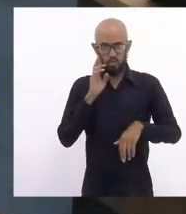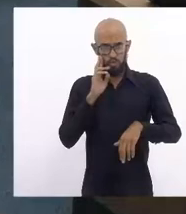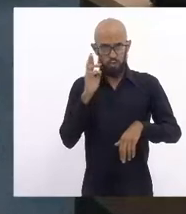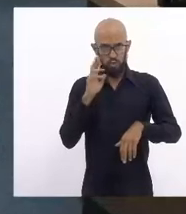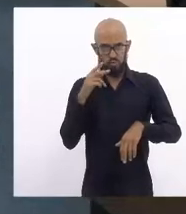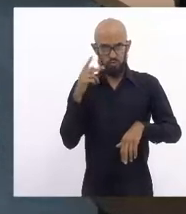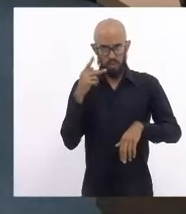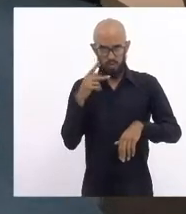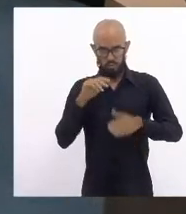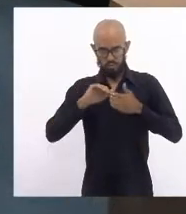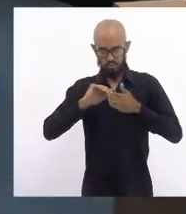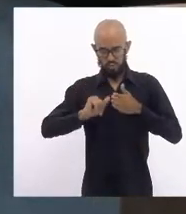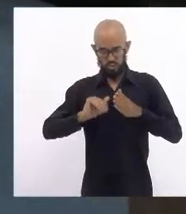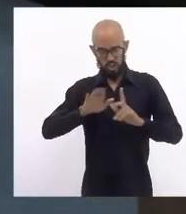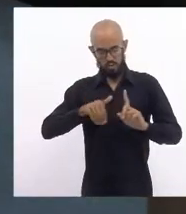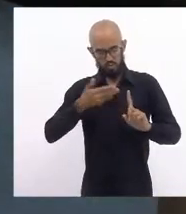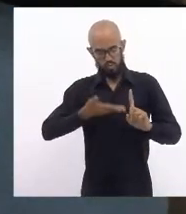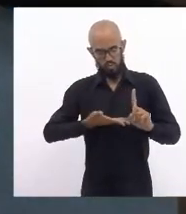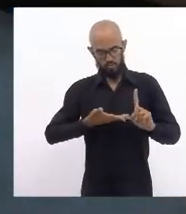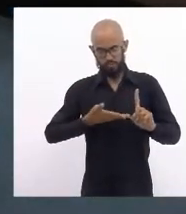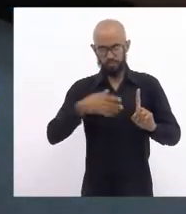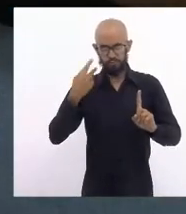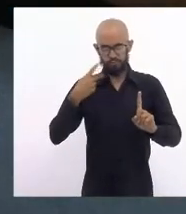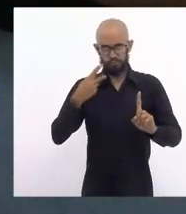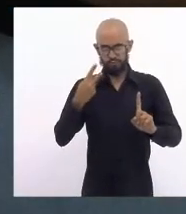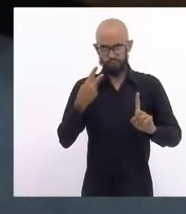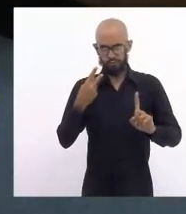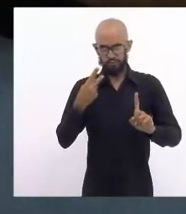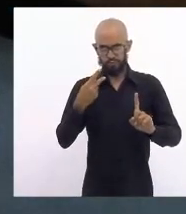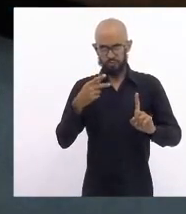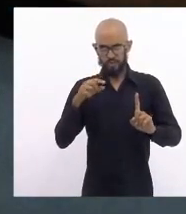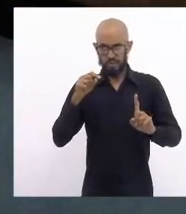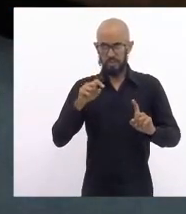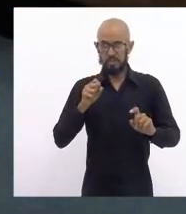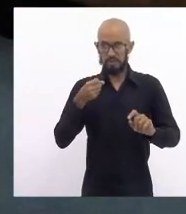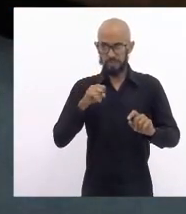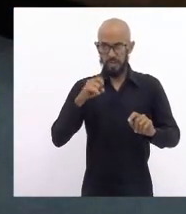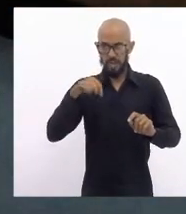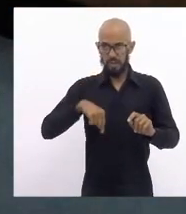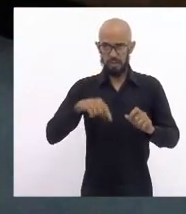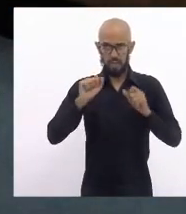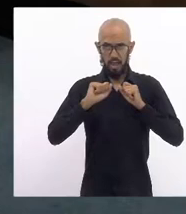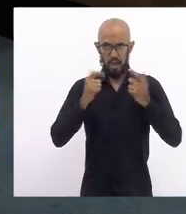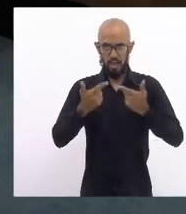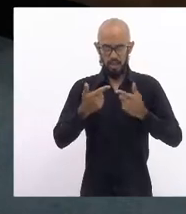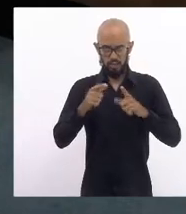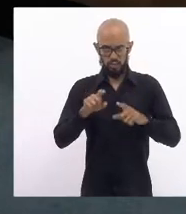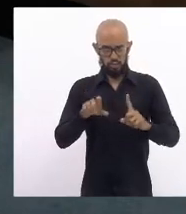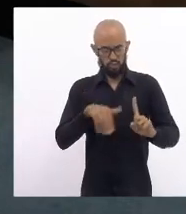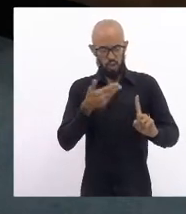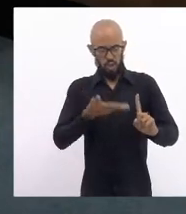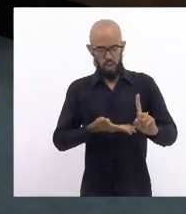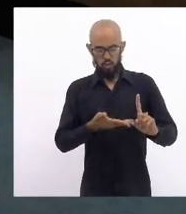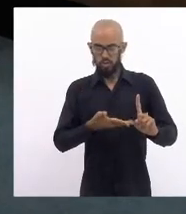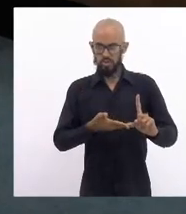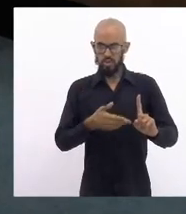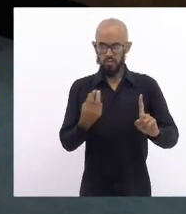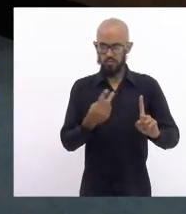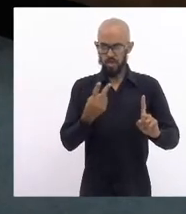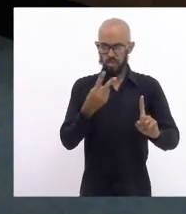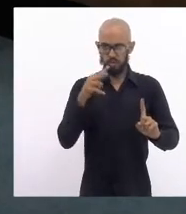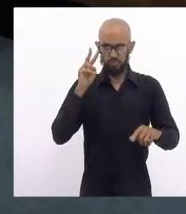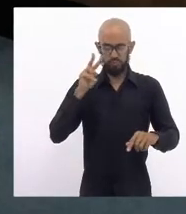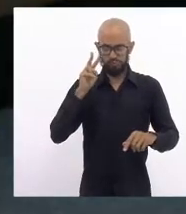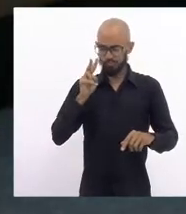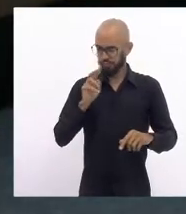o clube, ao invés daqui na Assembleia nós tombarmos o clube, até porque a gente não pode negar